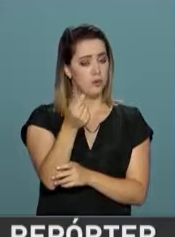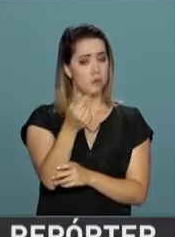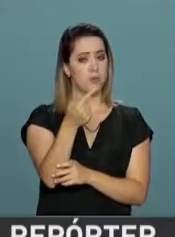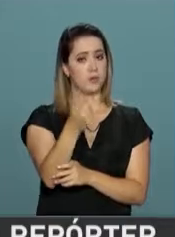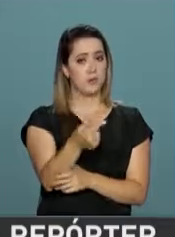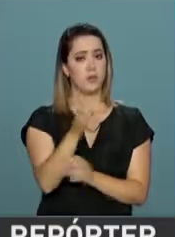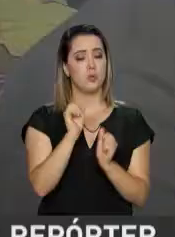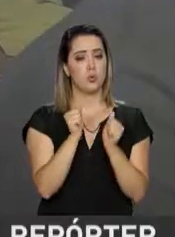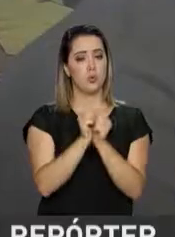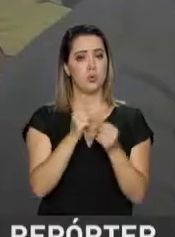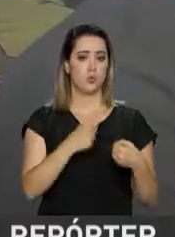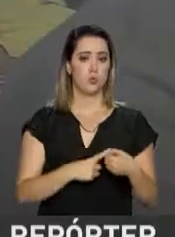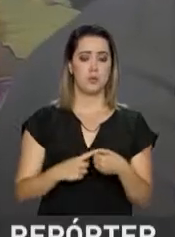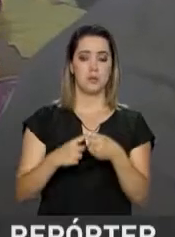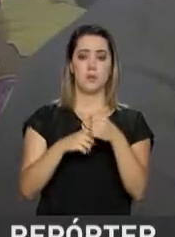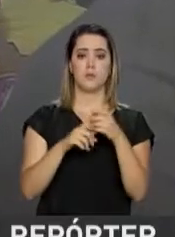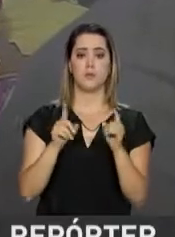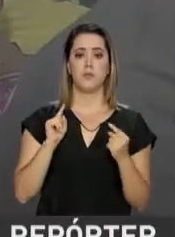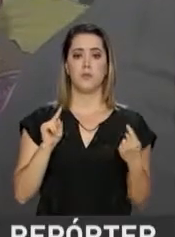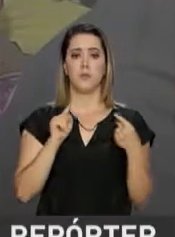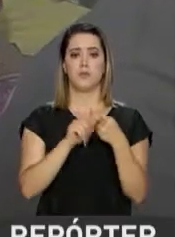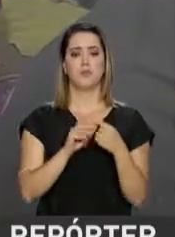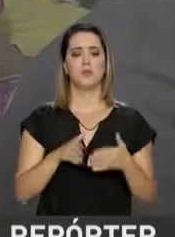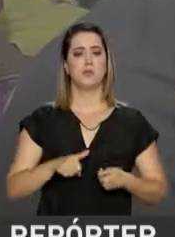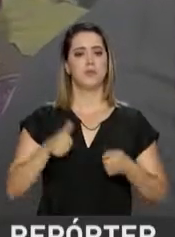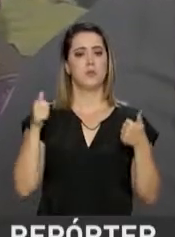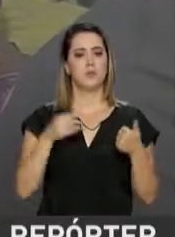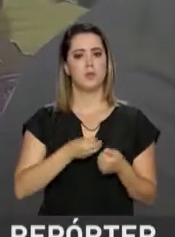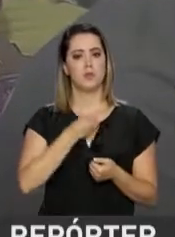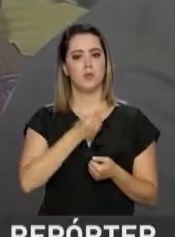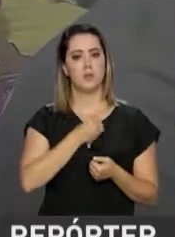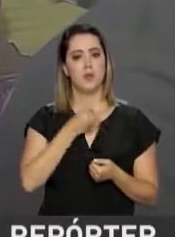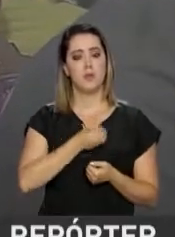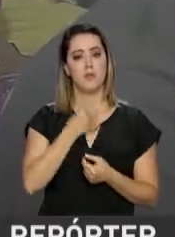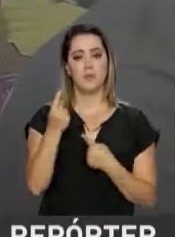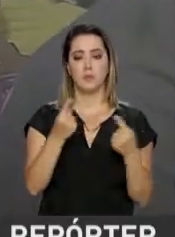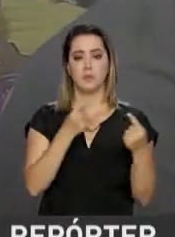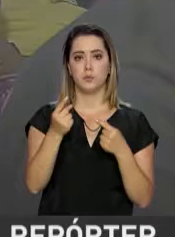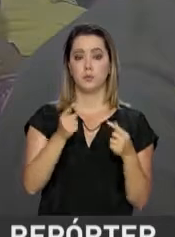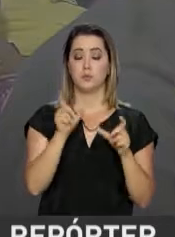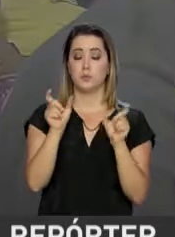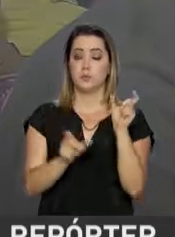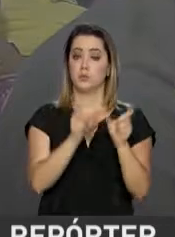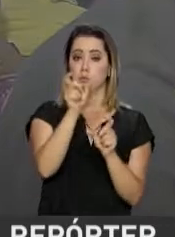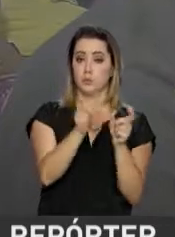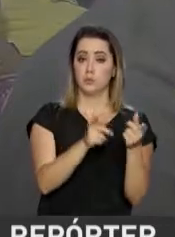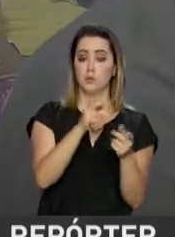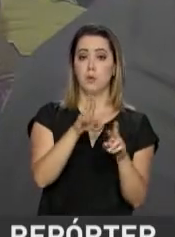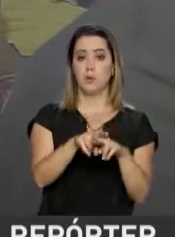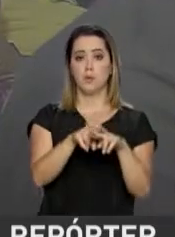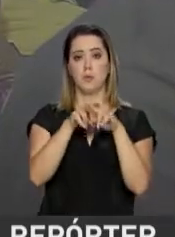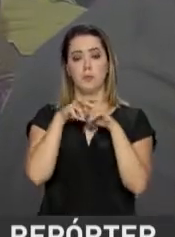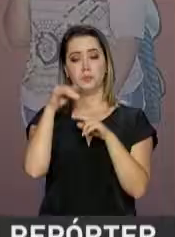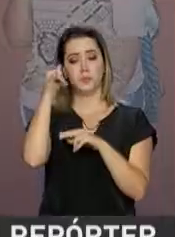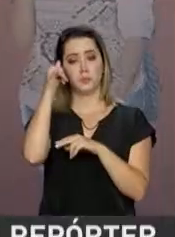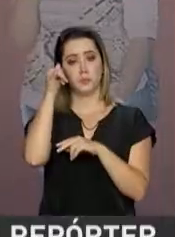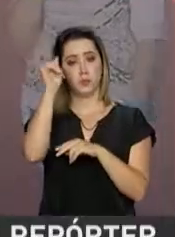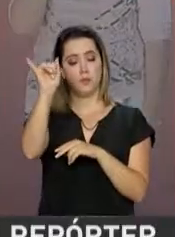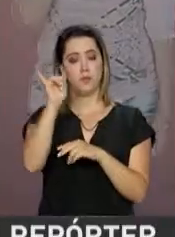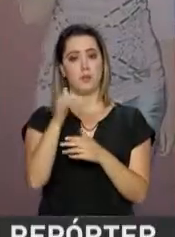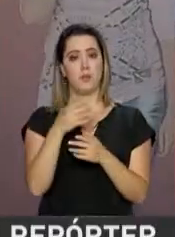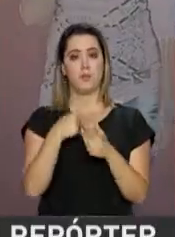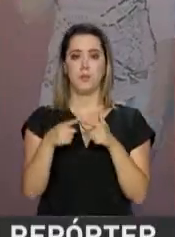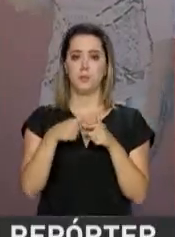municípios o foco é a melhoria da qualidade de vida dos estudantes por meio da prevenção o